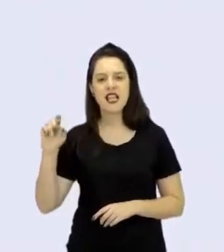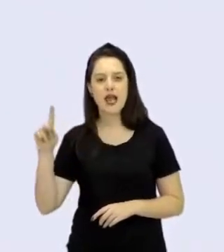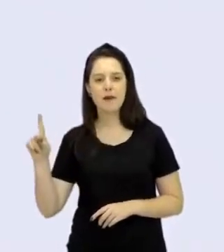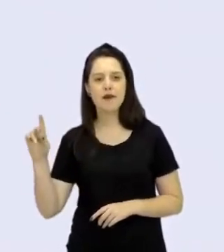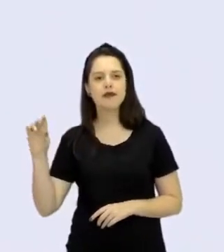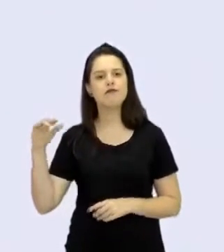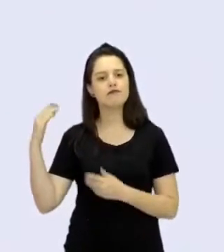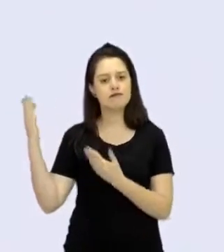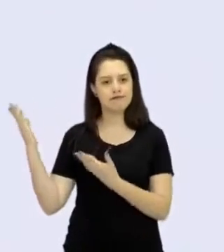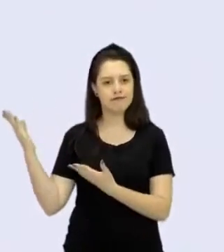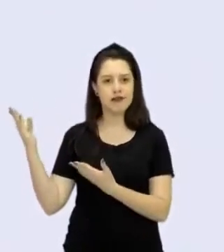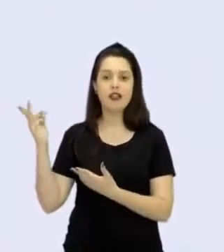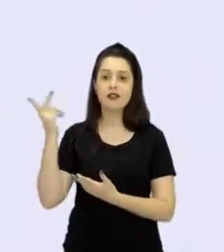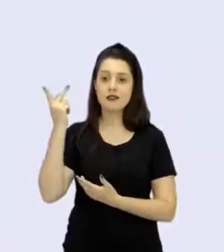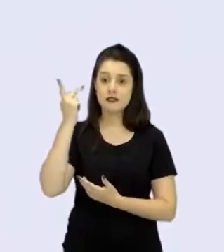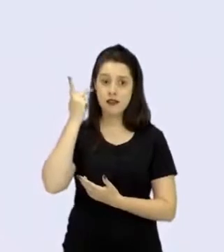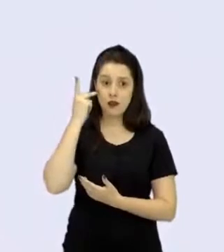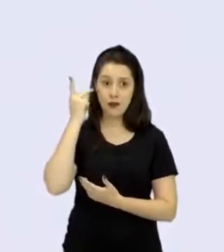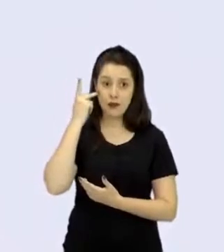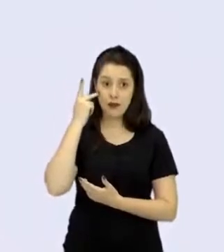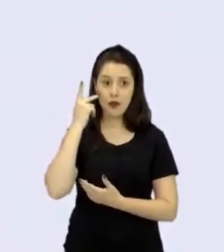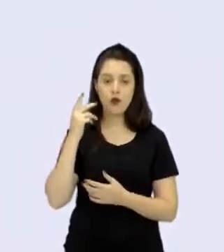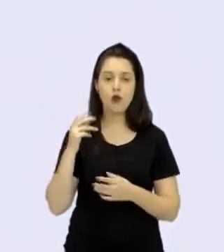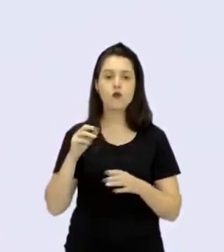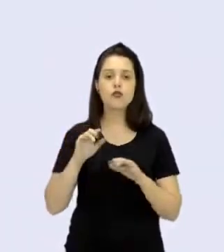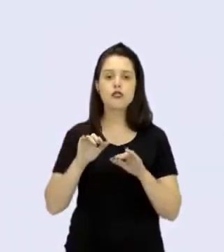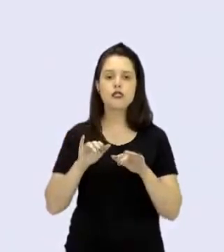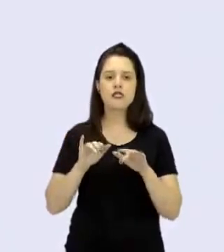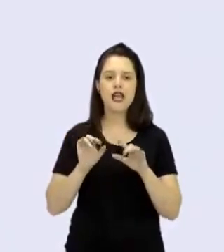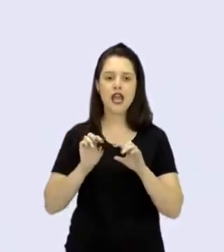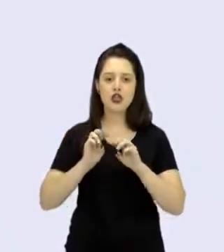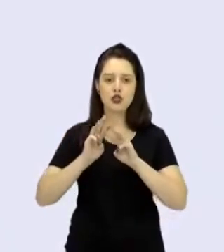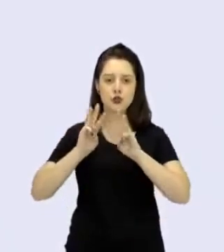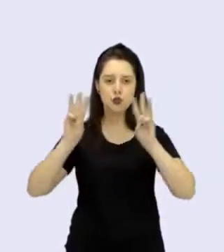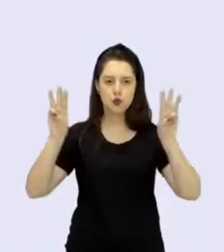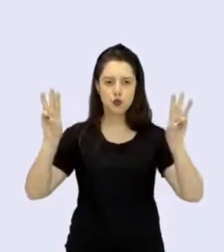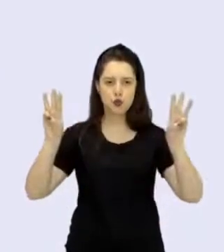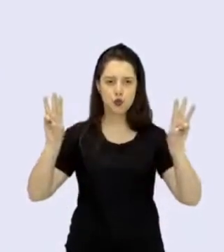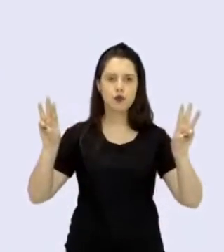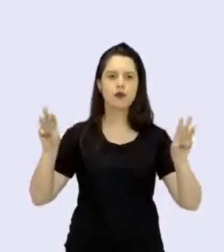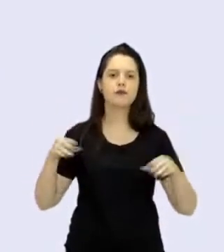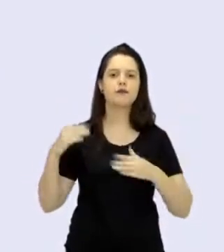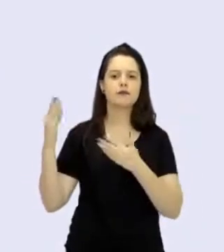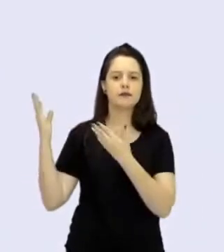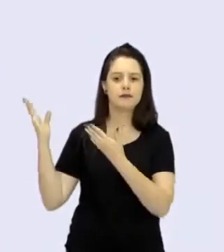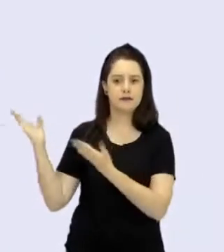05008-010, São Paulo. O nosso site é o